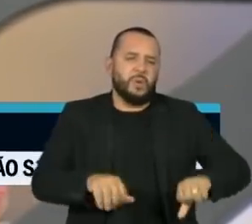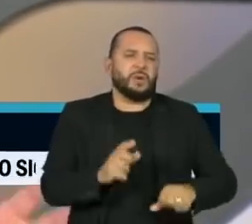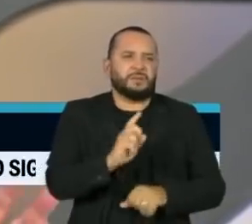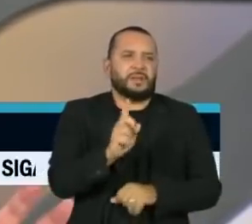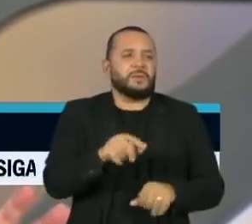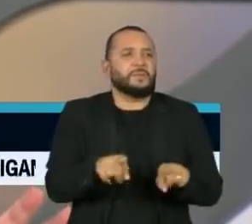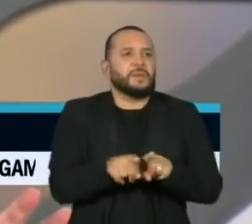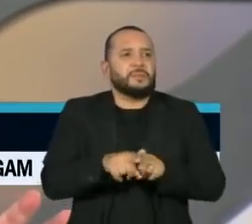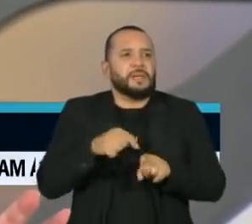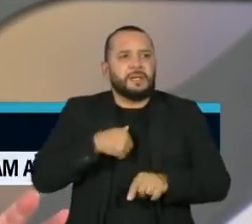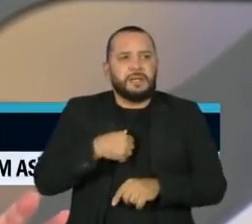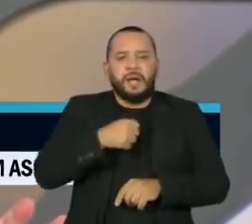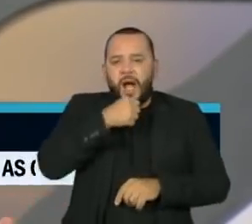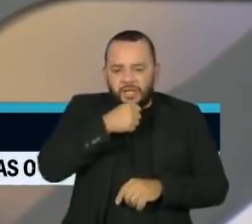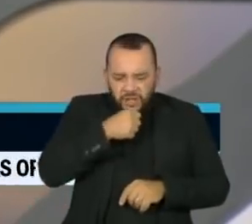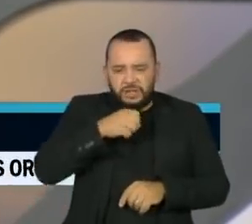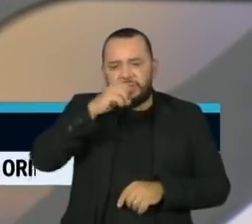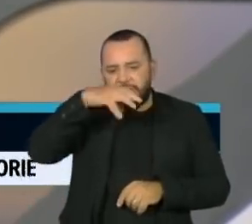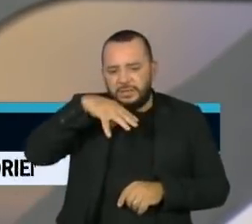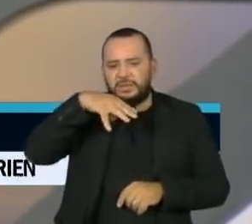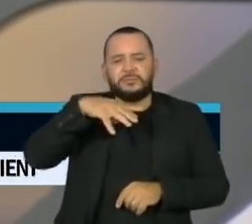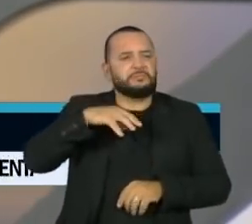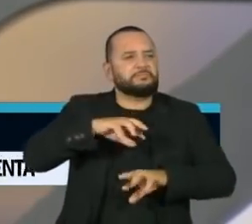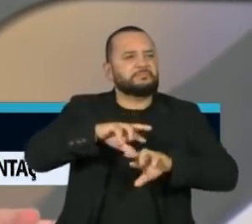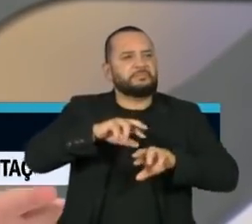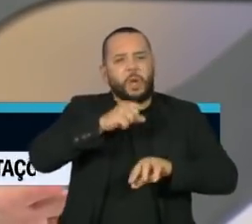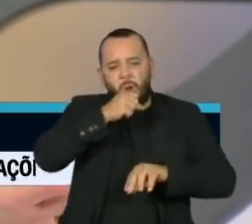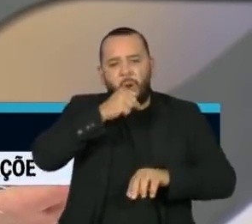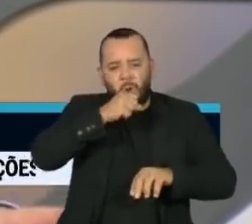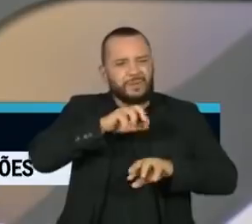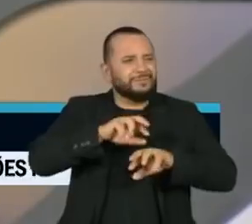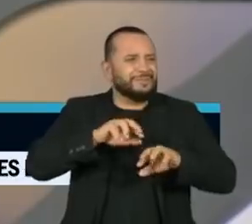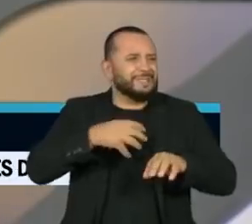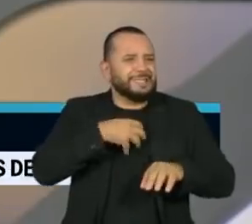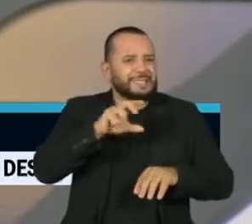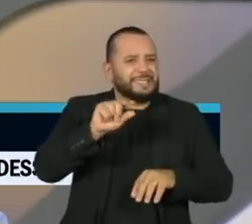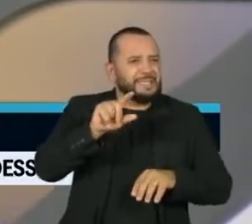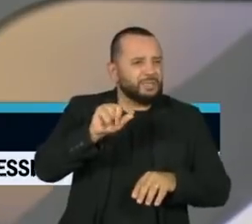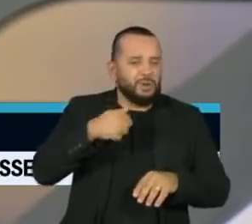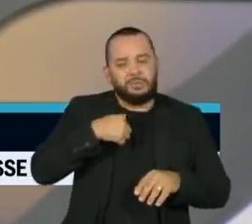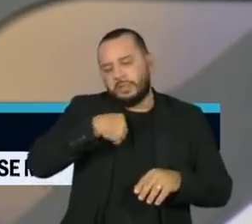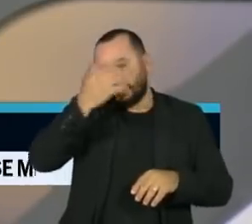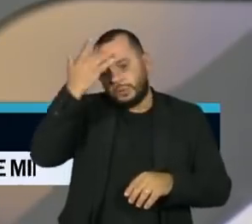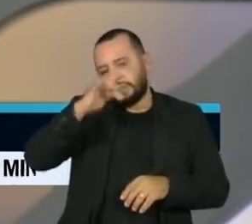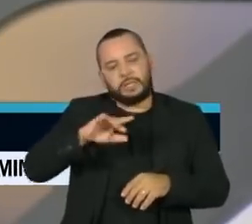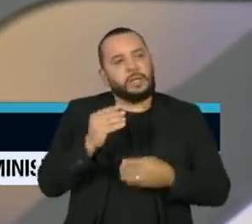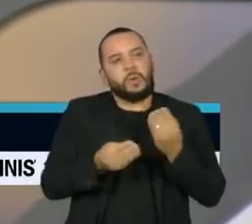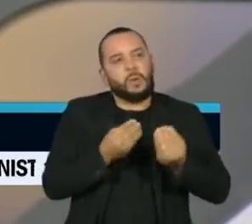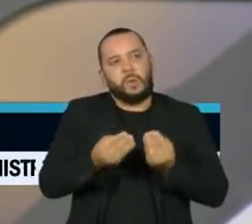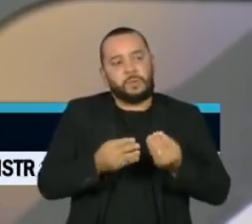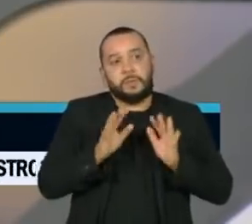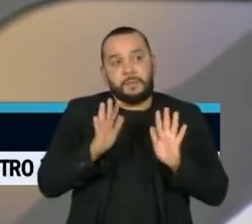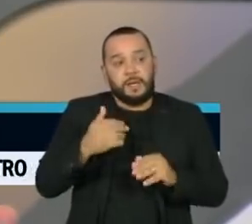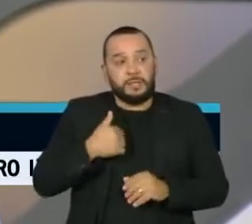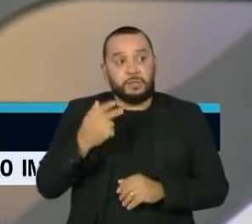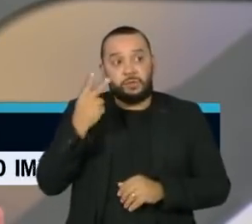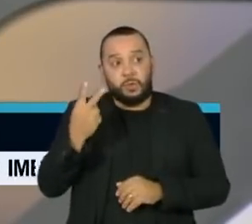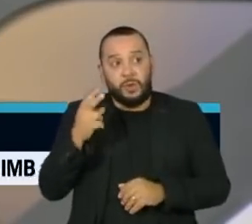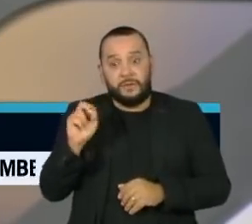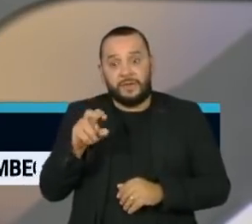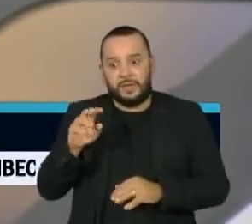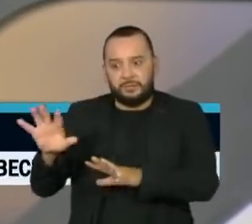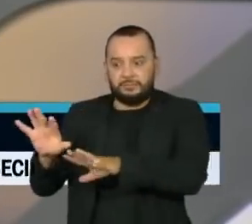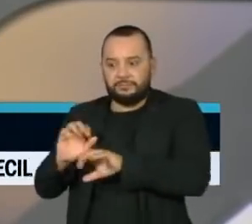sintoma também não se tem certeza. O fato é que as medidas, quando você tem esses dois vírus, podem